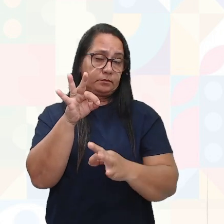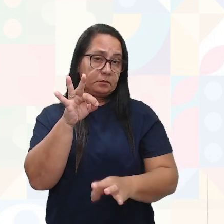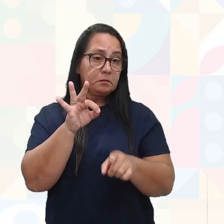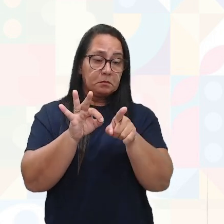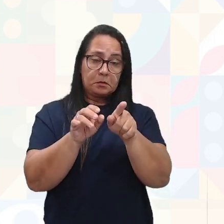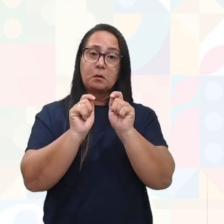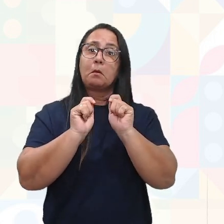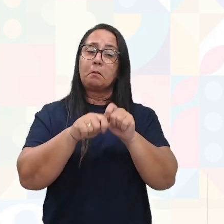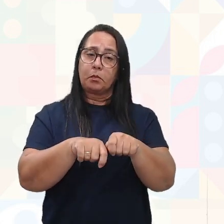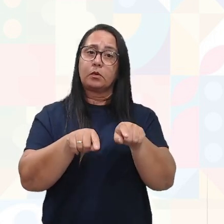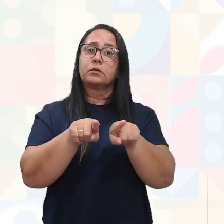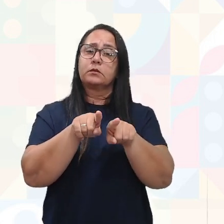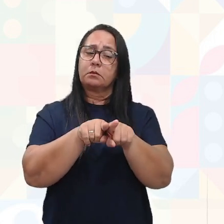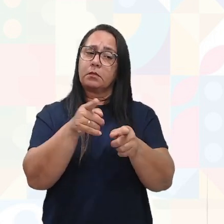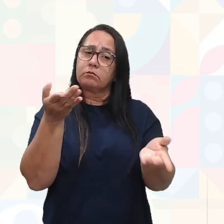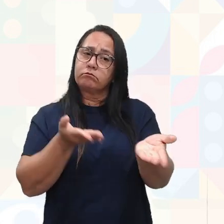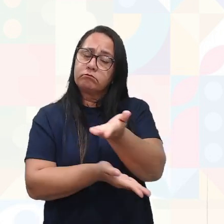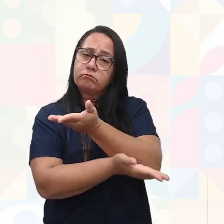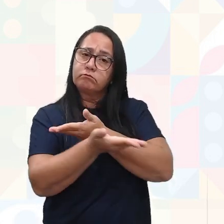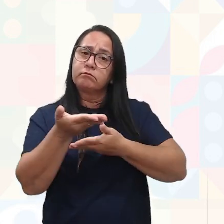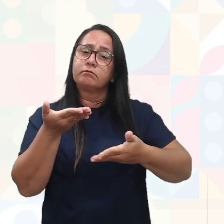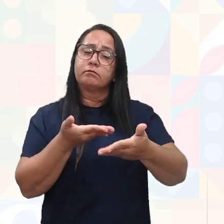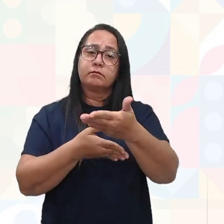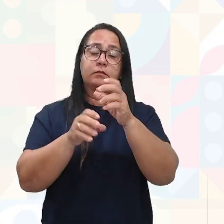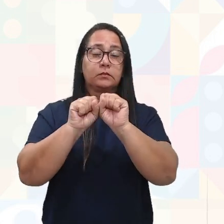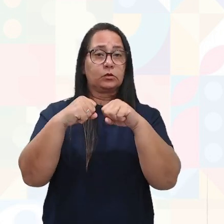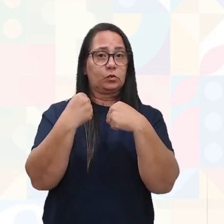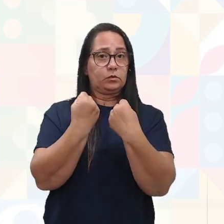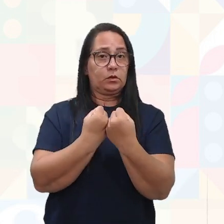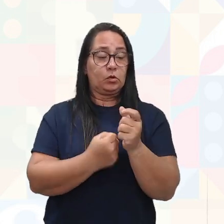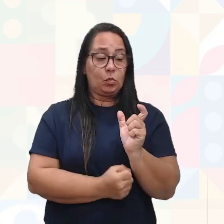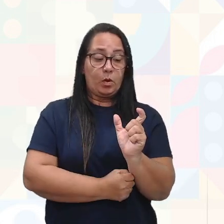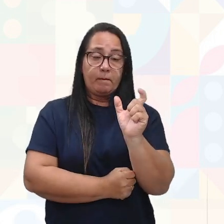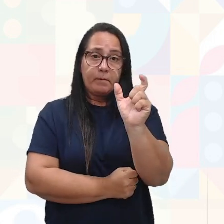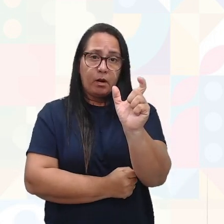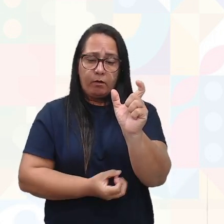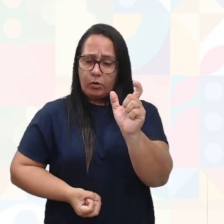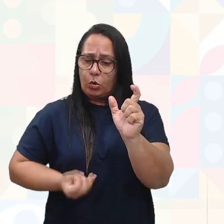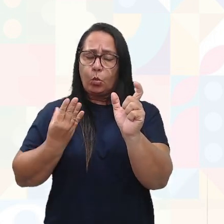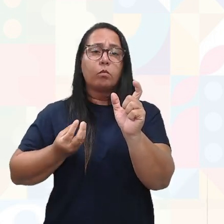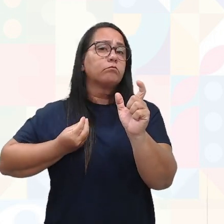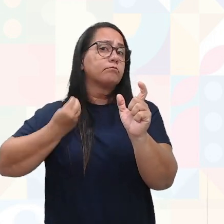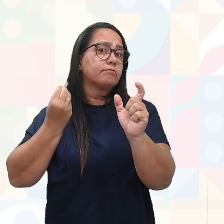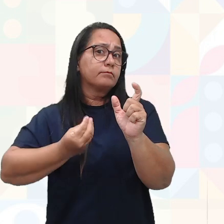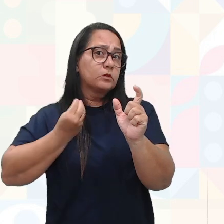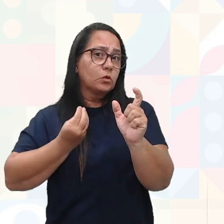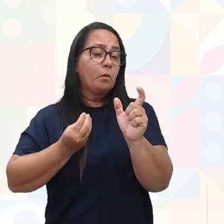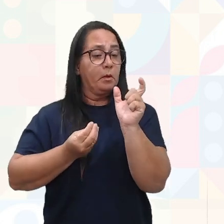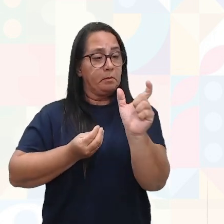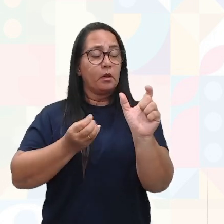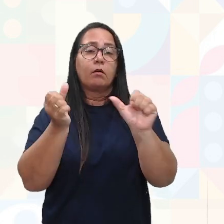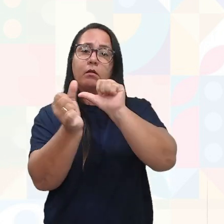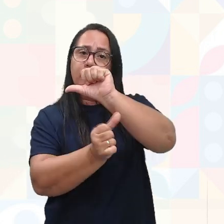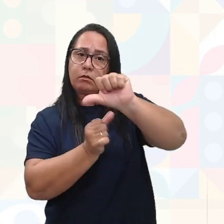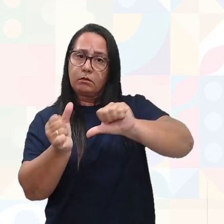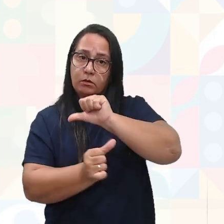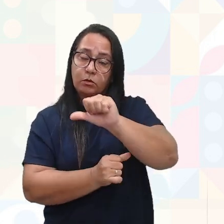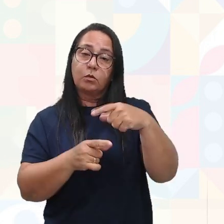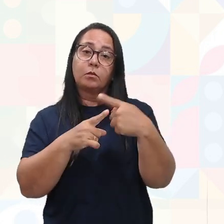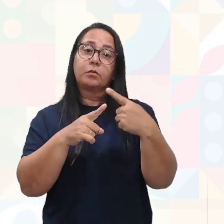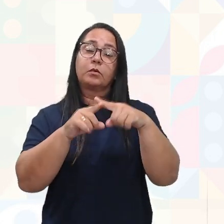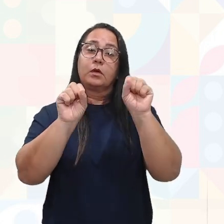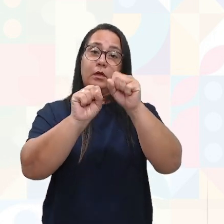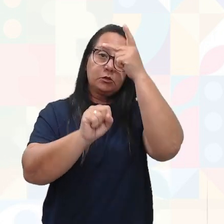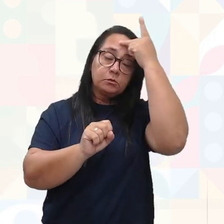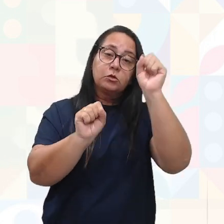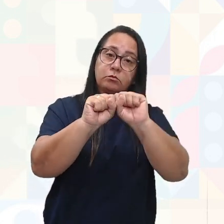estará atrelado à sociedade. Uma palavra ela não existe do nada e as palavras elas são transformadas porque a sociedade se